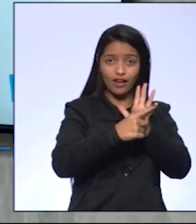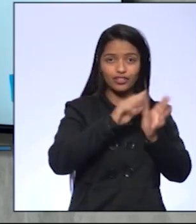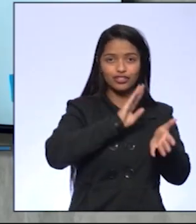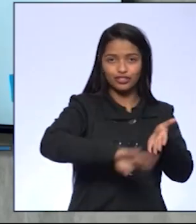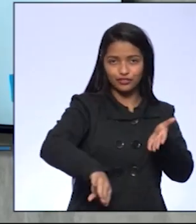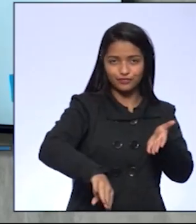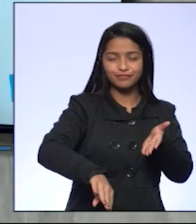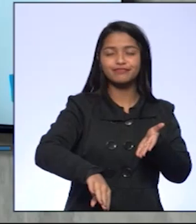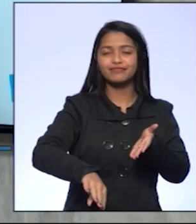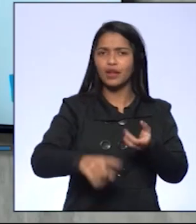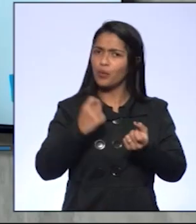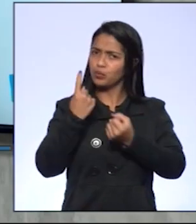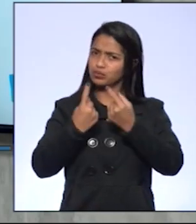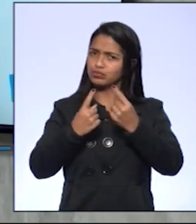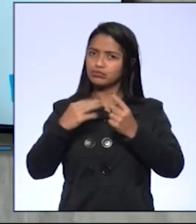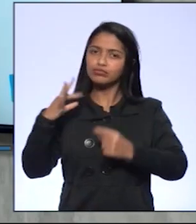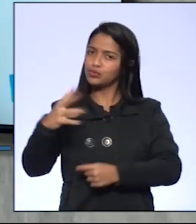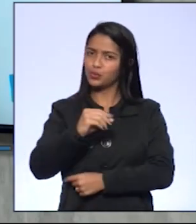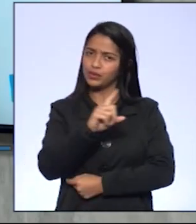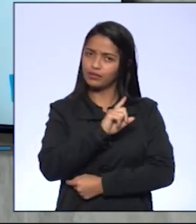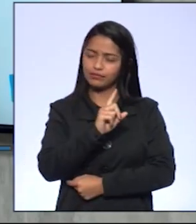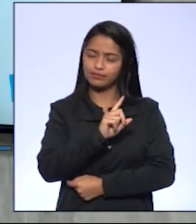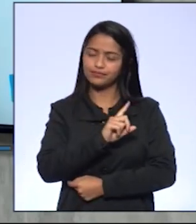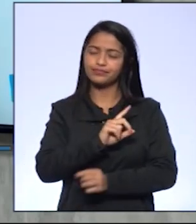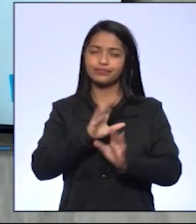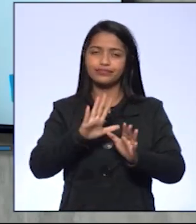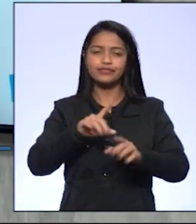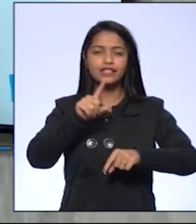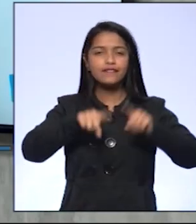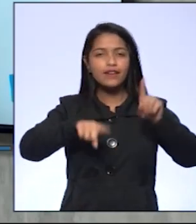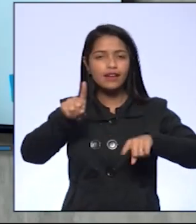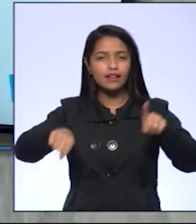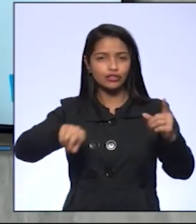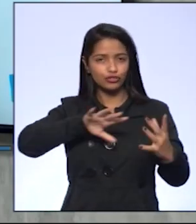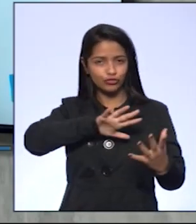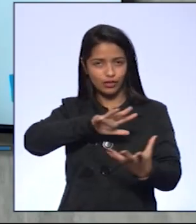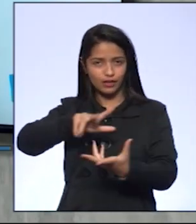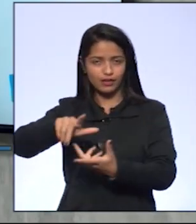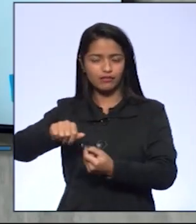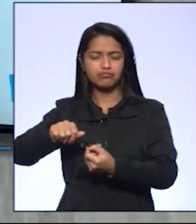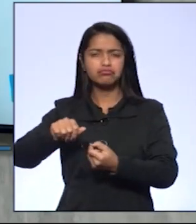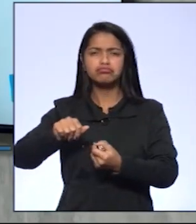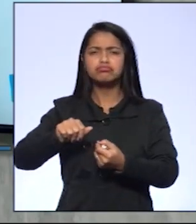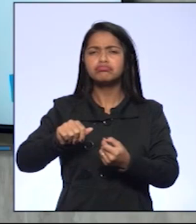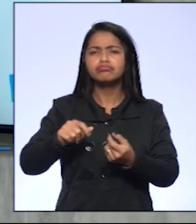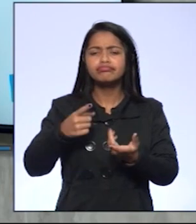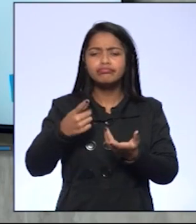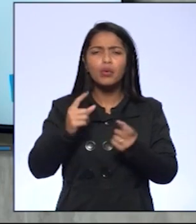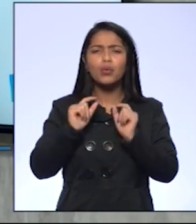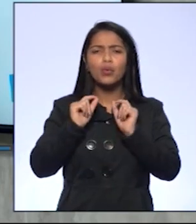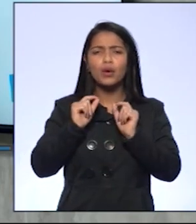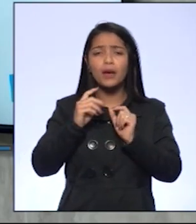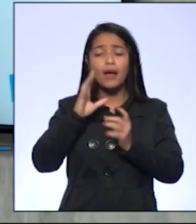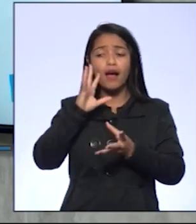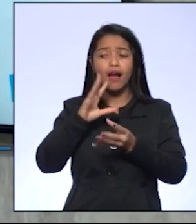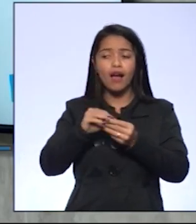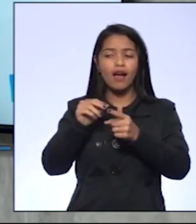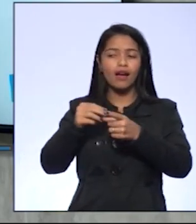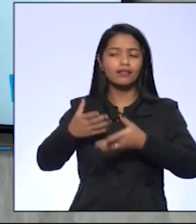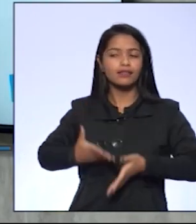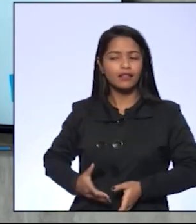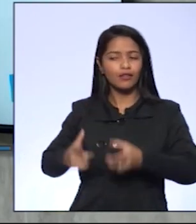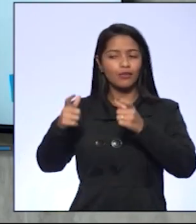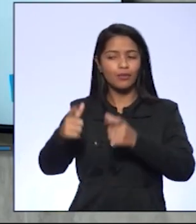Então, as variantes geográficas, elas indicam, elas revelam de onde nós somos. Então, quando a gente pensa em